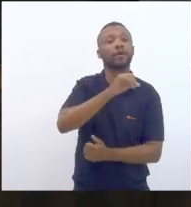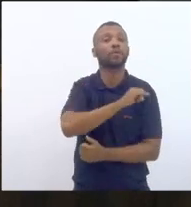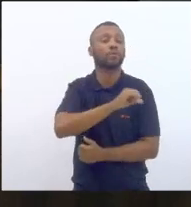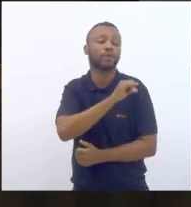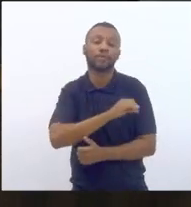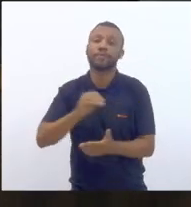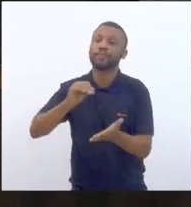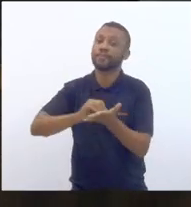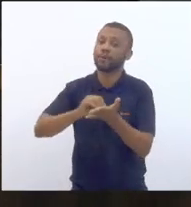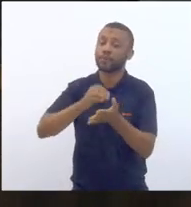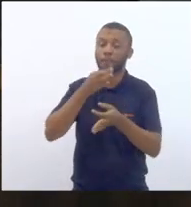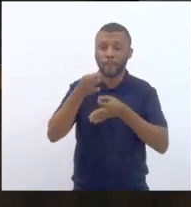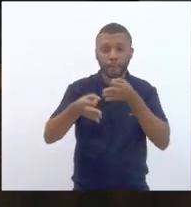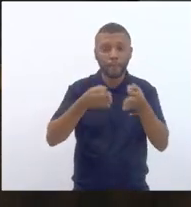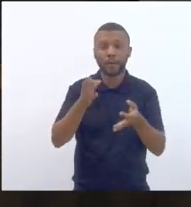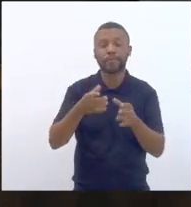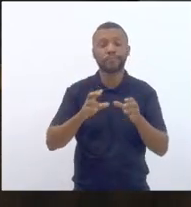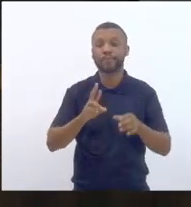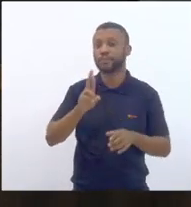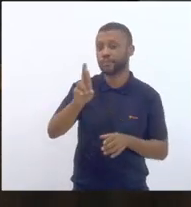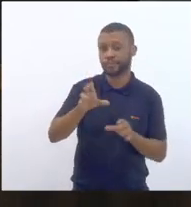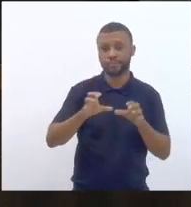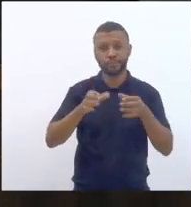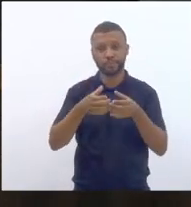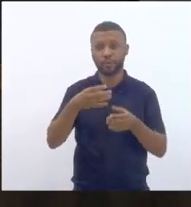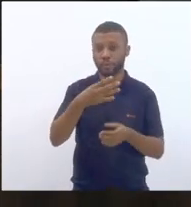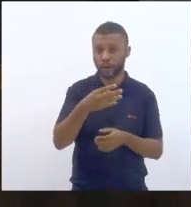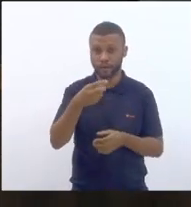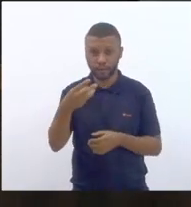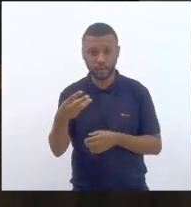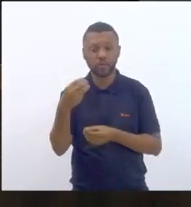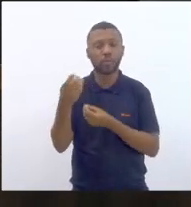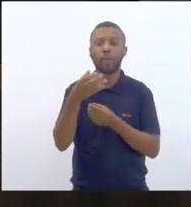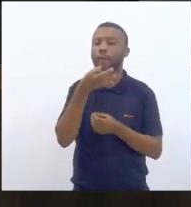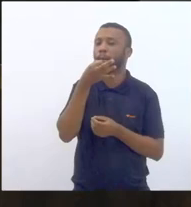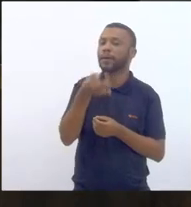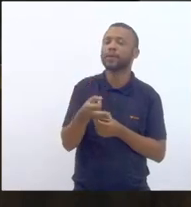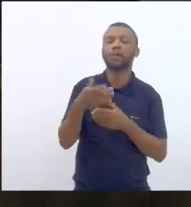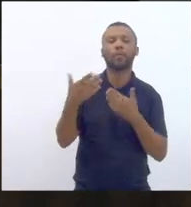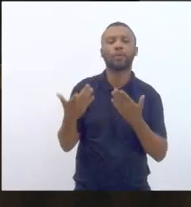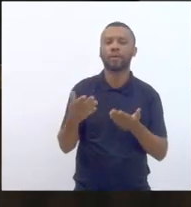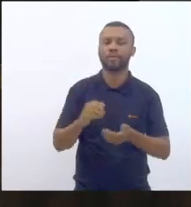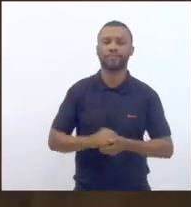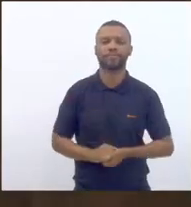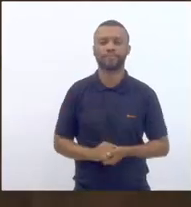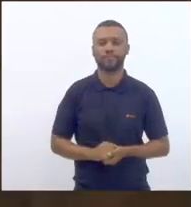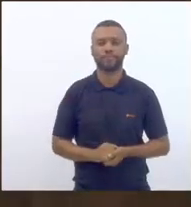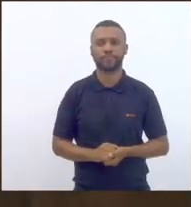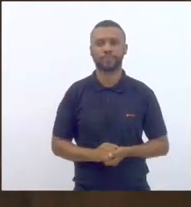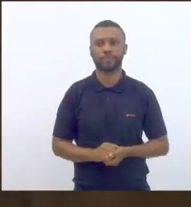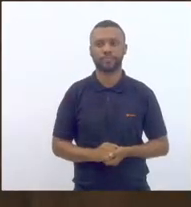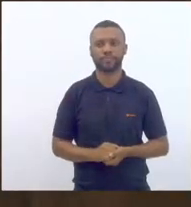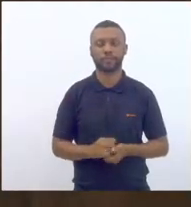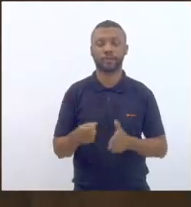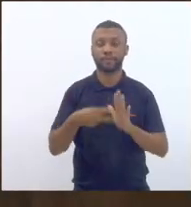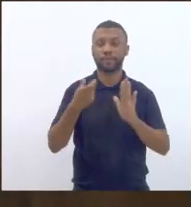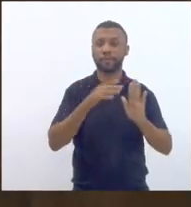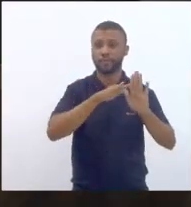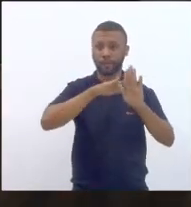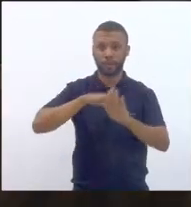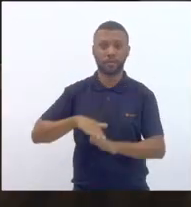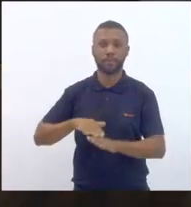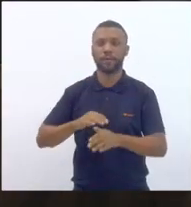Comissão de Emendas Condicionais e Vetos. 43º da pauta, como é o parecer, deputado Marcelo Dino? Pela derrubada.